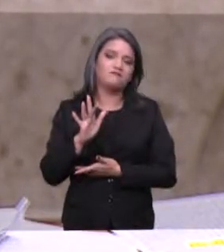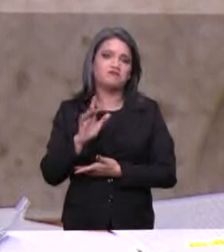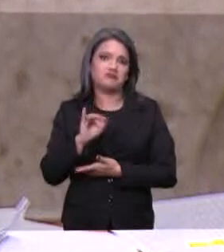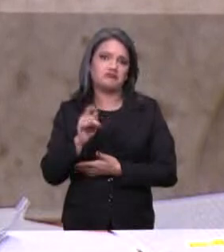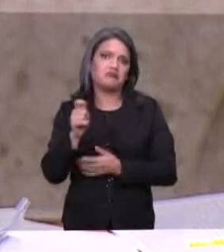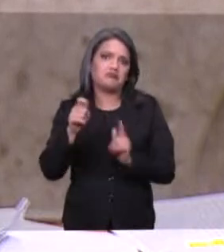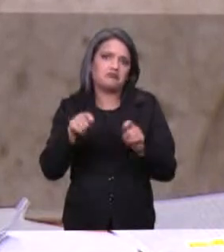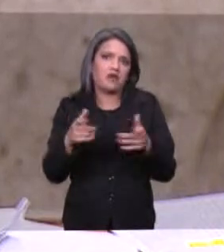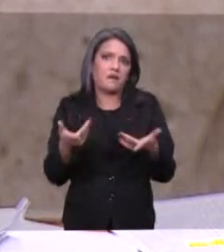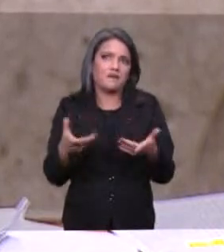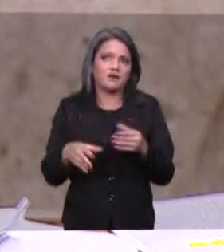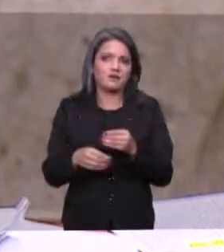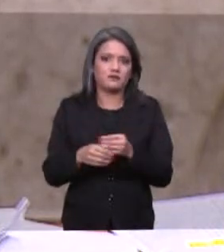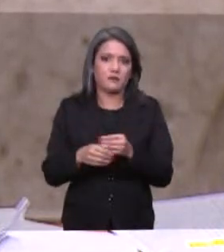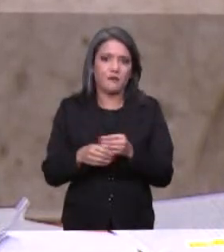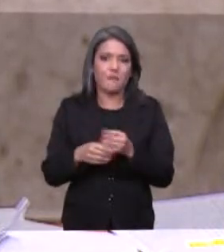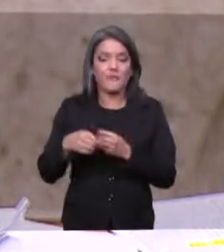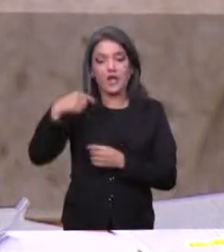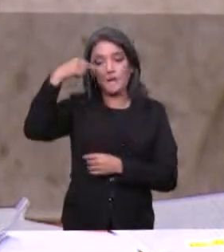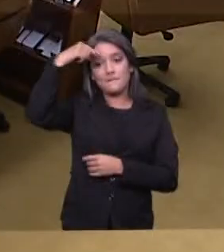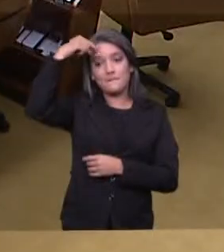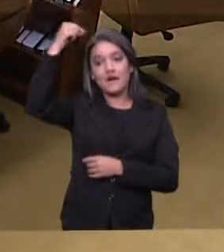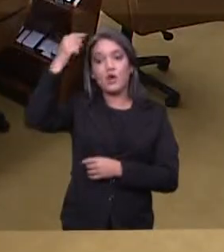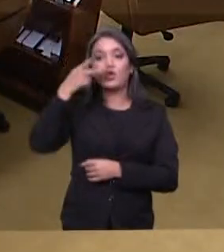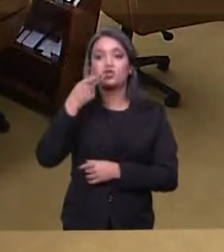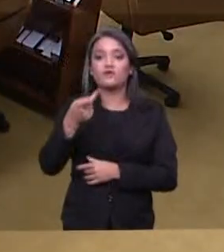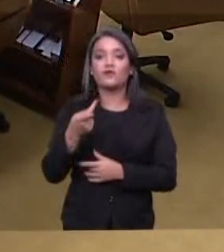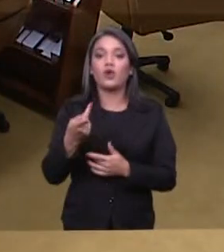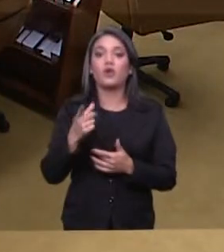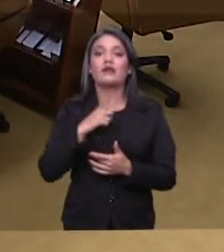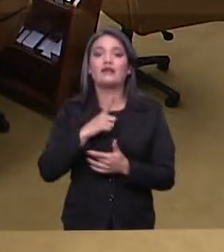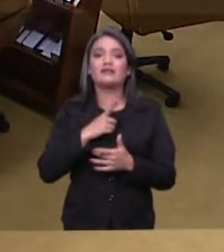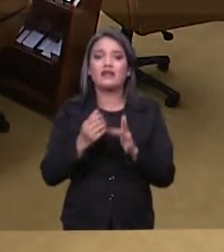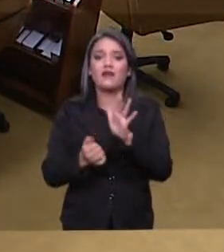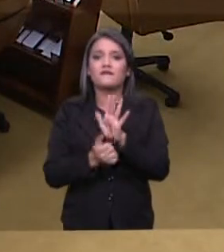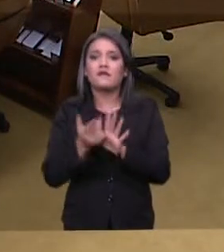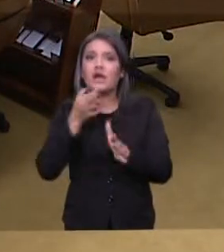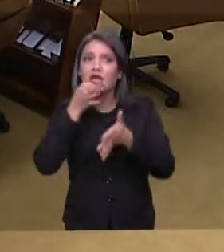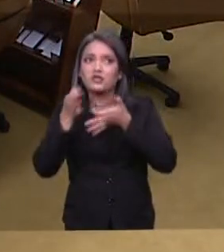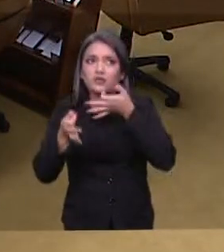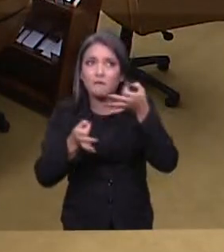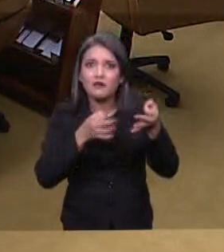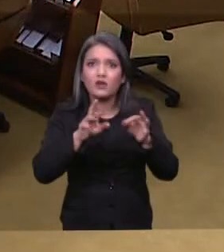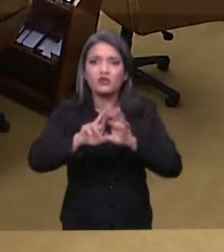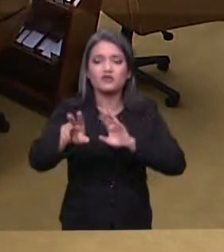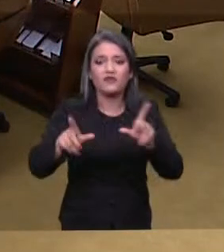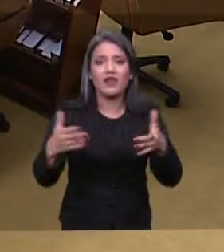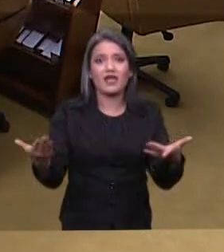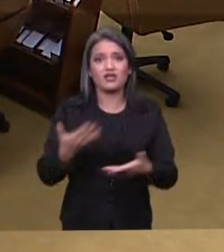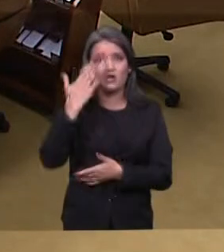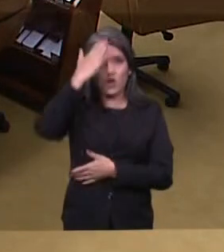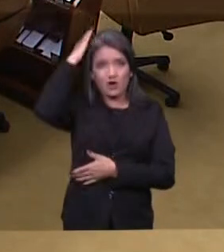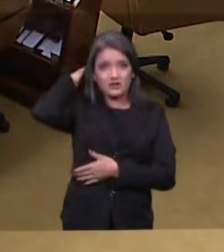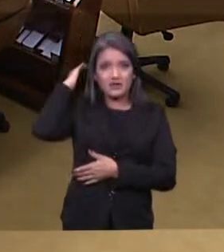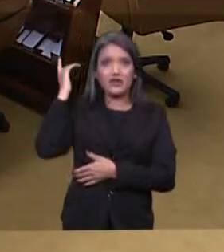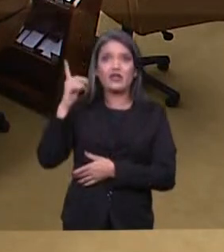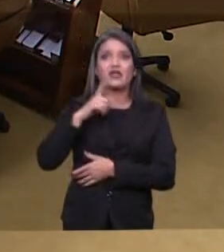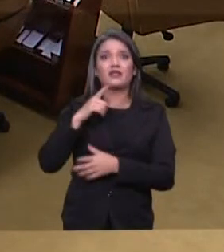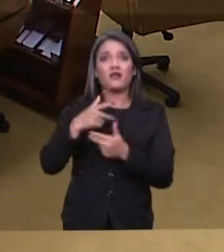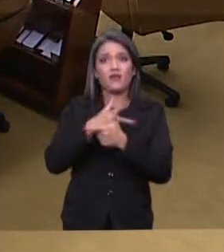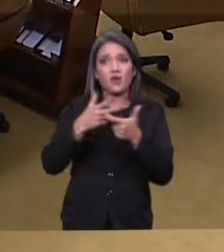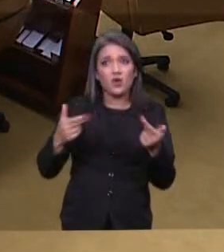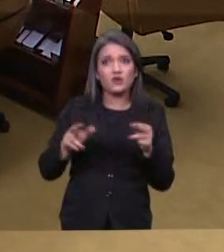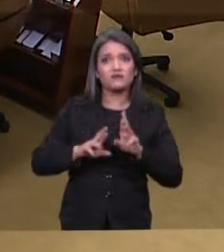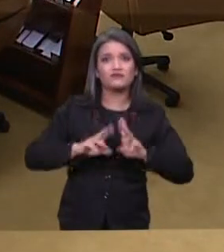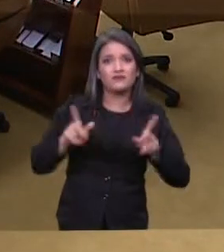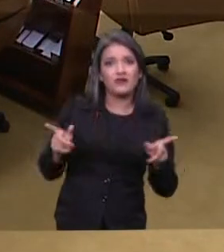Tem muita informação para processar. Tem muitas visões, o ministro Zanin agora trouxe novos aportes distintos do ministro Fux e do